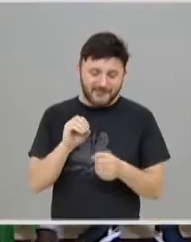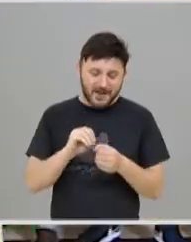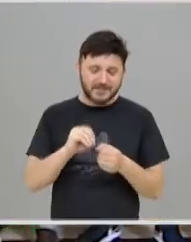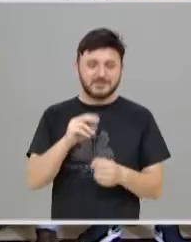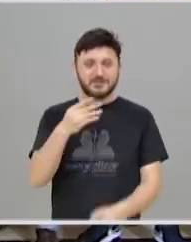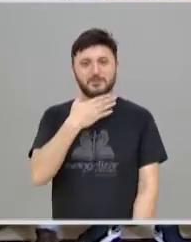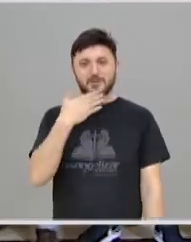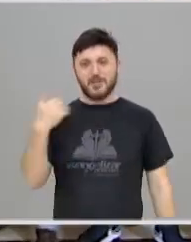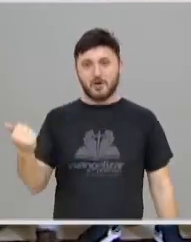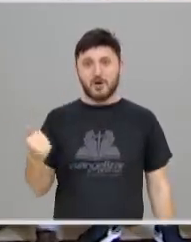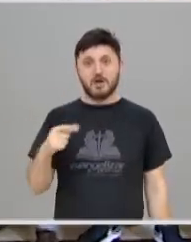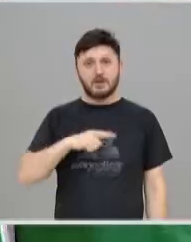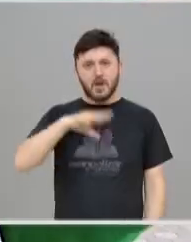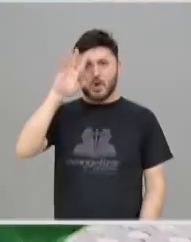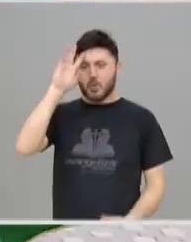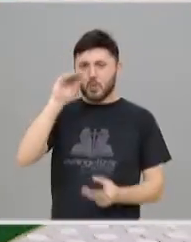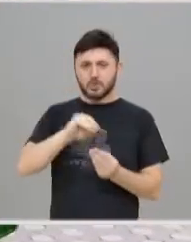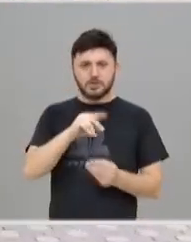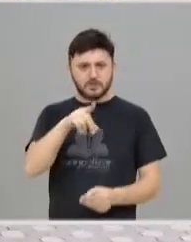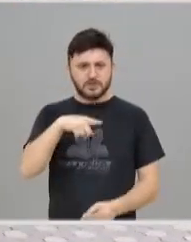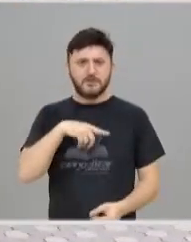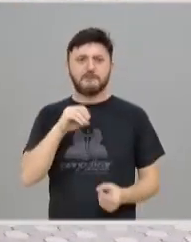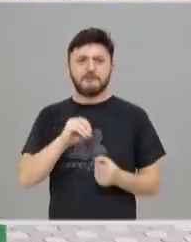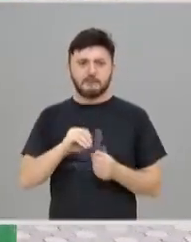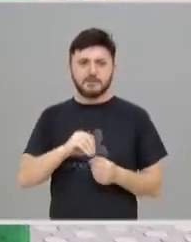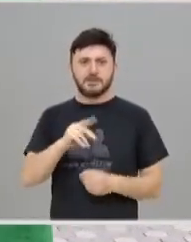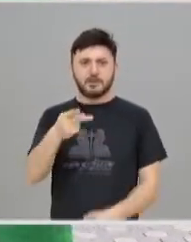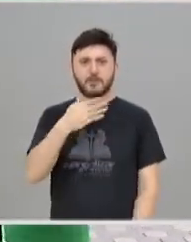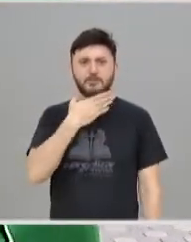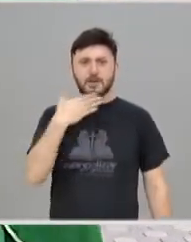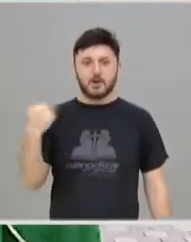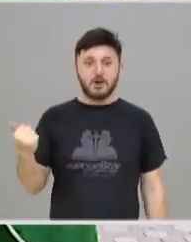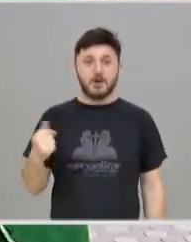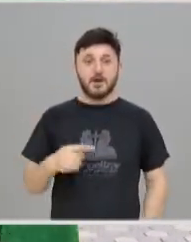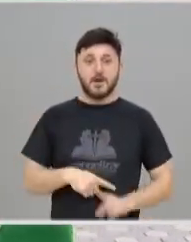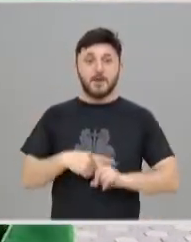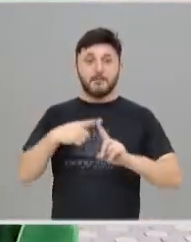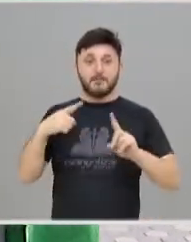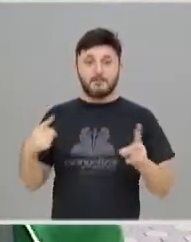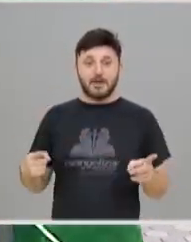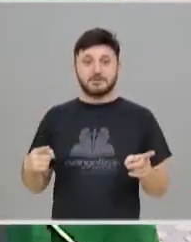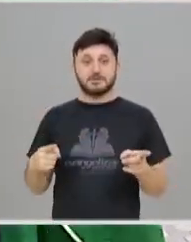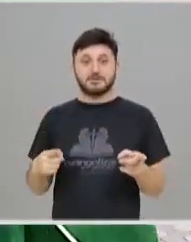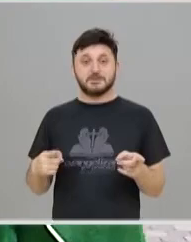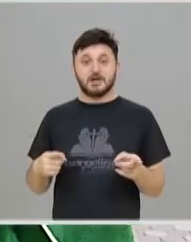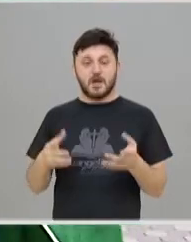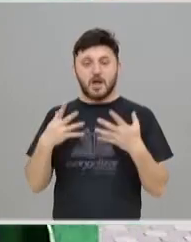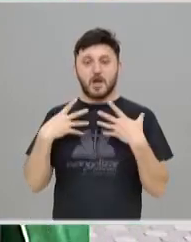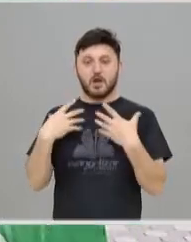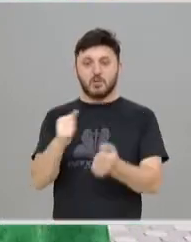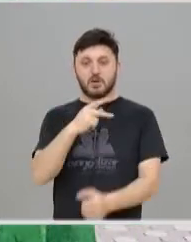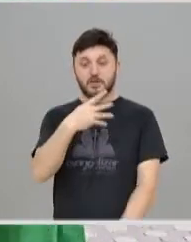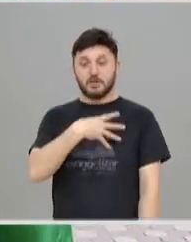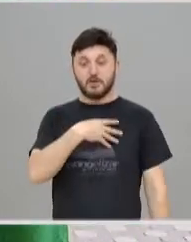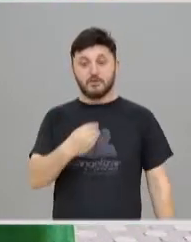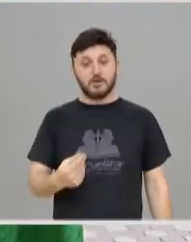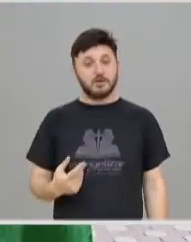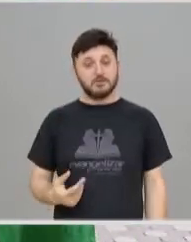tenha plena consciência que você tenha feito, mas acolha teus filhos e filhas do jeito que